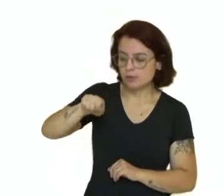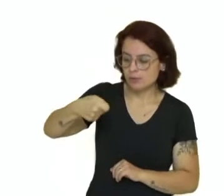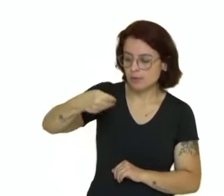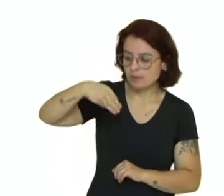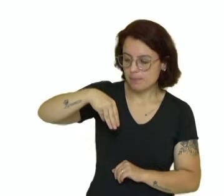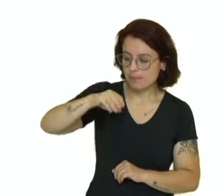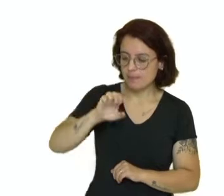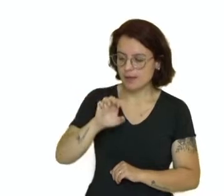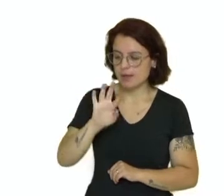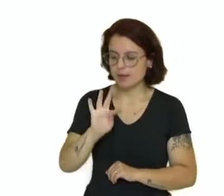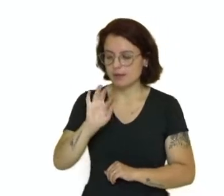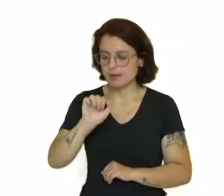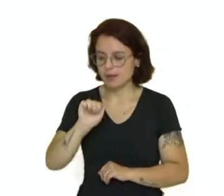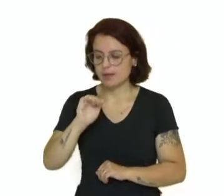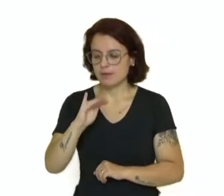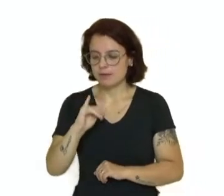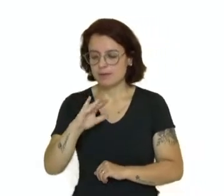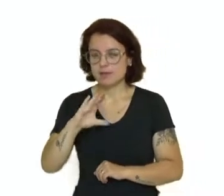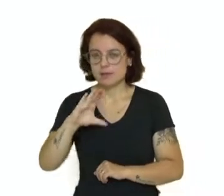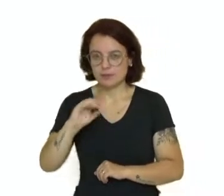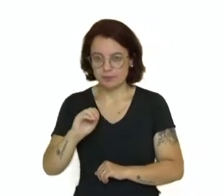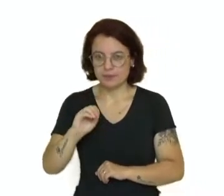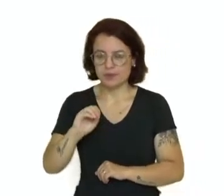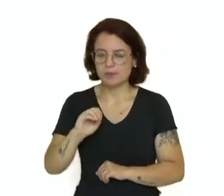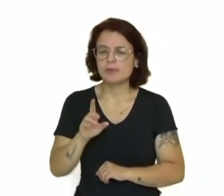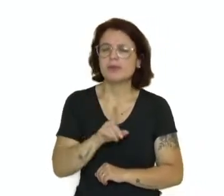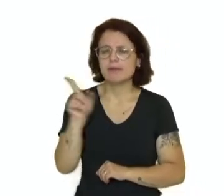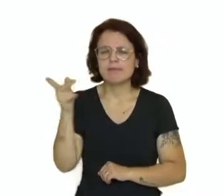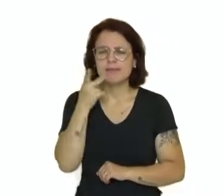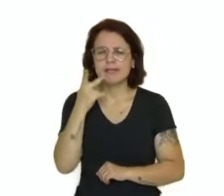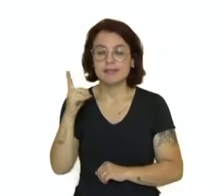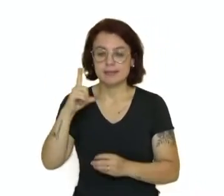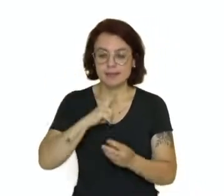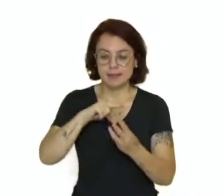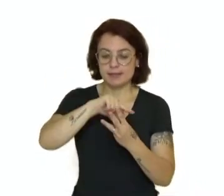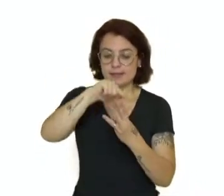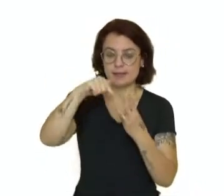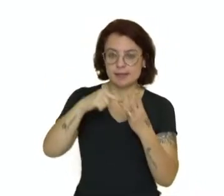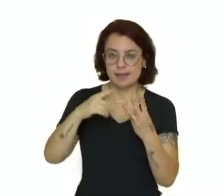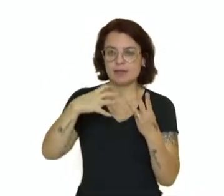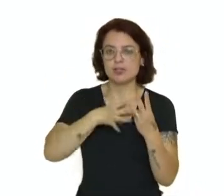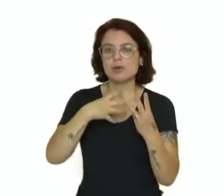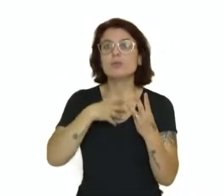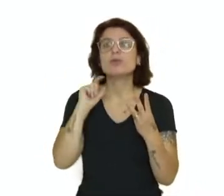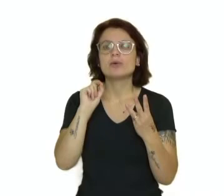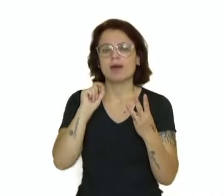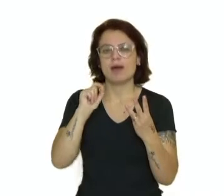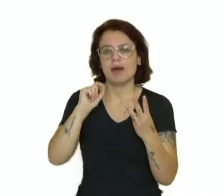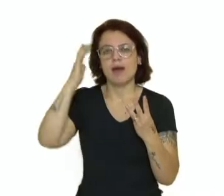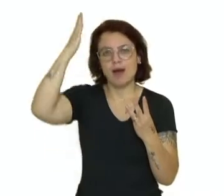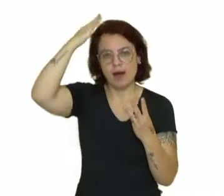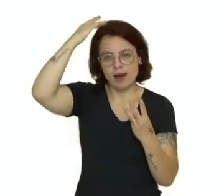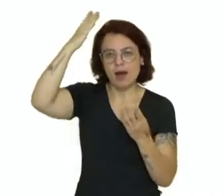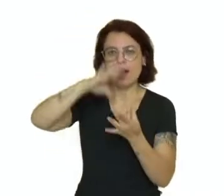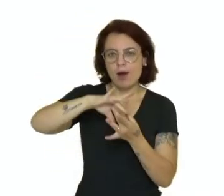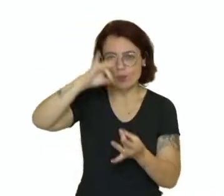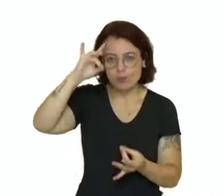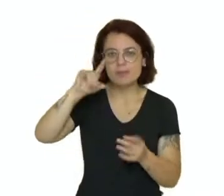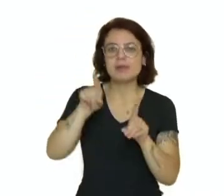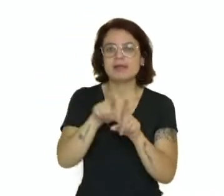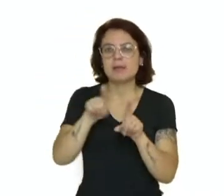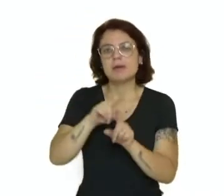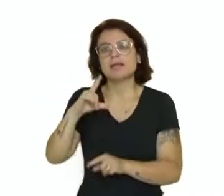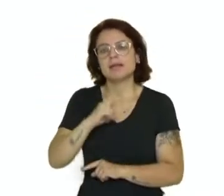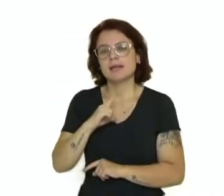Para ele, assim como existem 3 tipos de alma, existia também 3 tipos de caráteres. Então, vale a gente comentar um pouquinho, né? O Platão